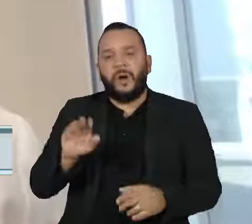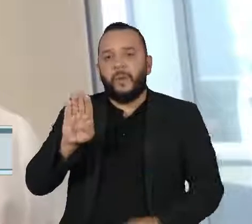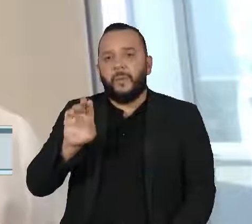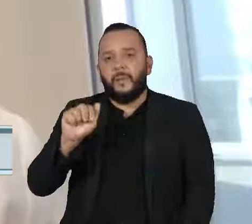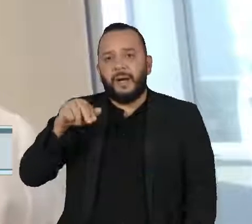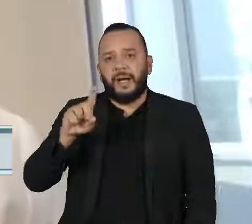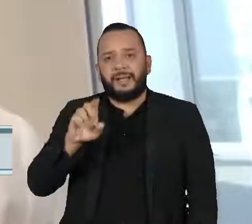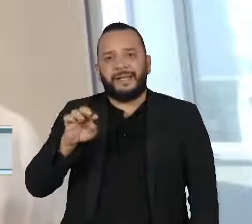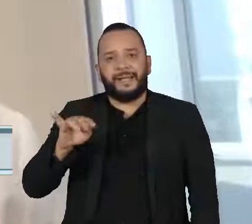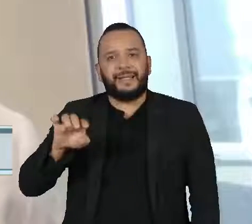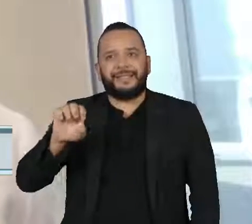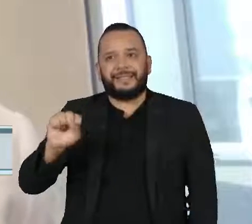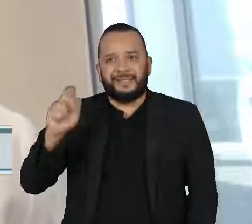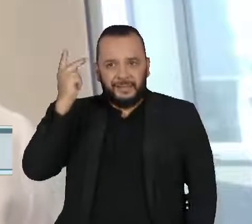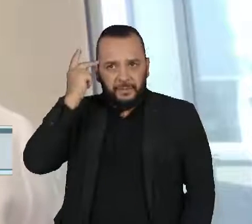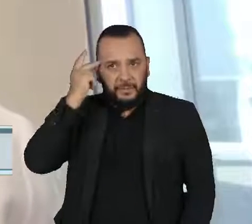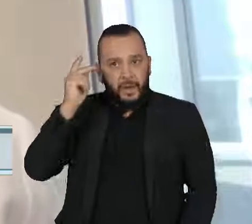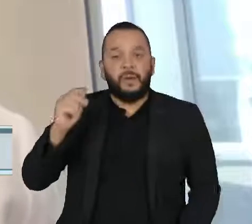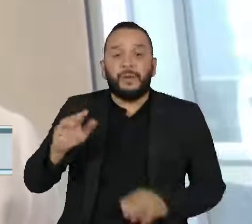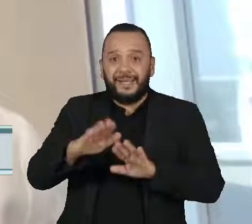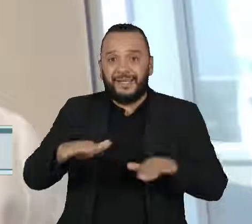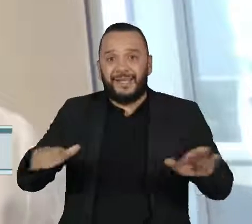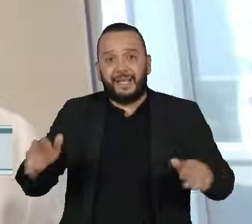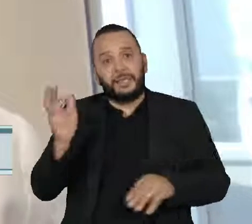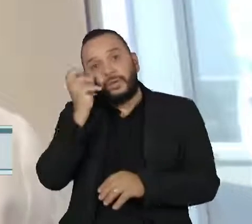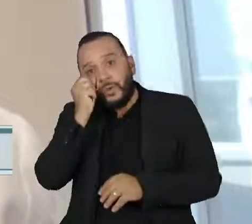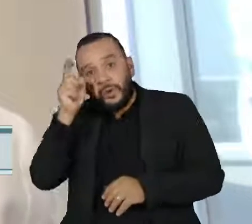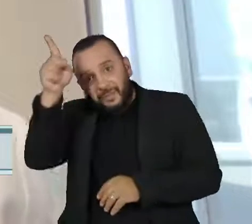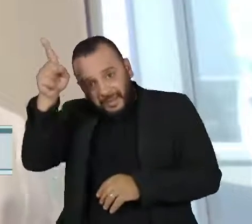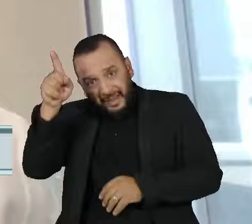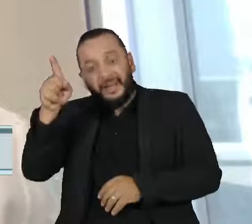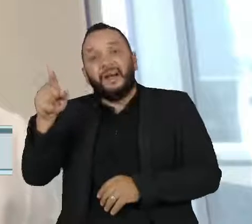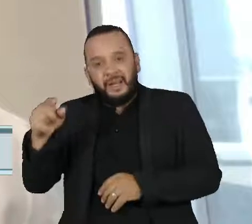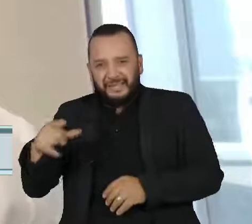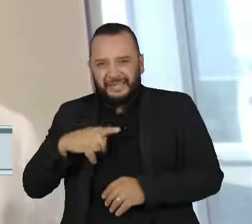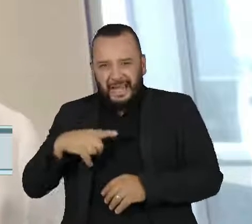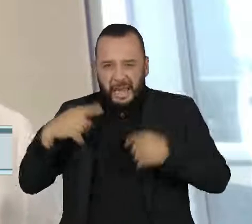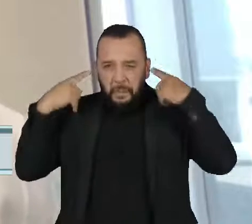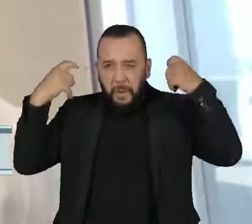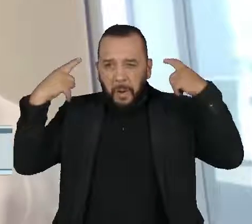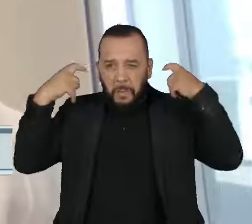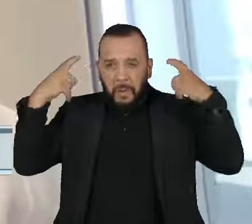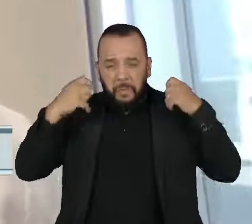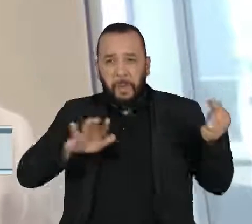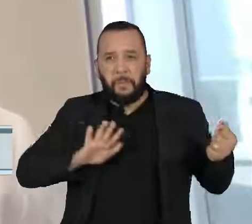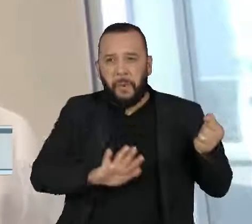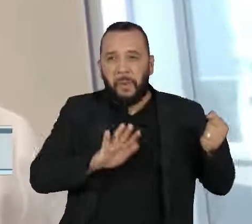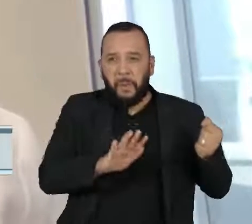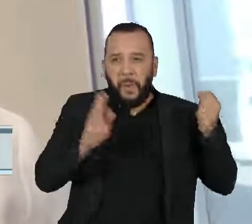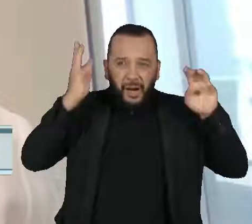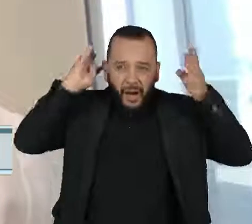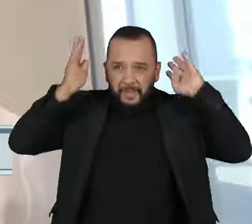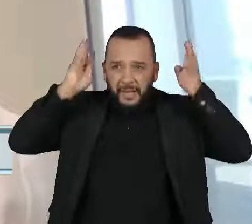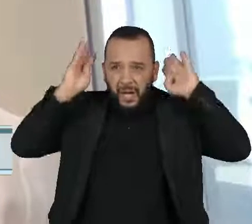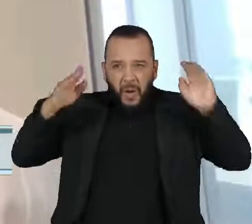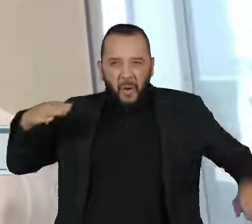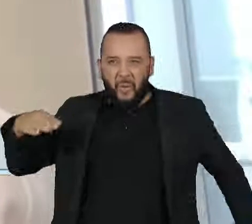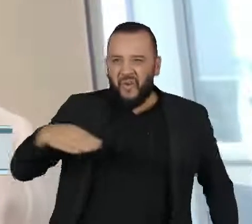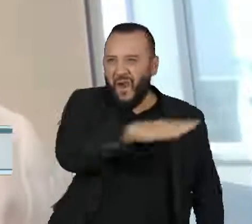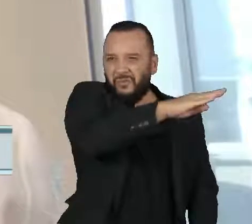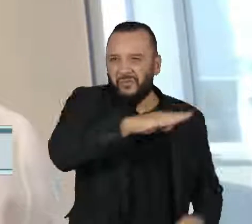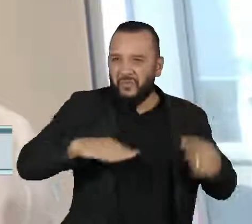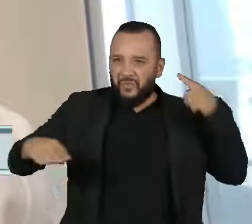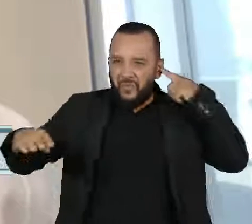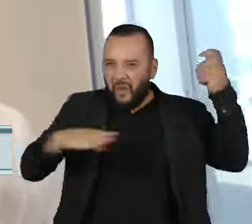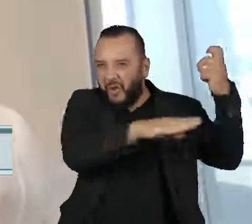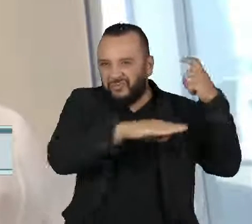Crianças que dormem naquela região e que têm um volume de intensidade sonora muito grande, por exemplo, devido a caminhões, né, que passam o tempo todo por